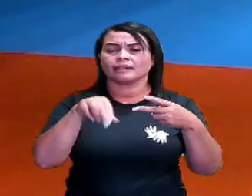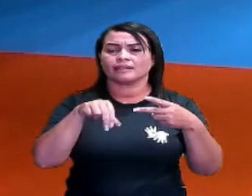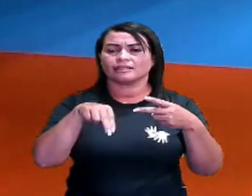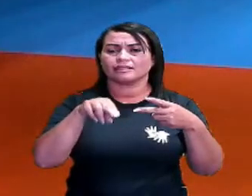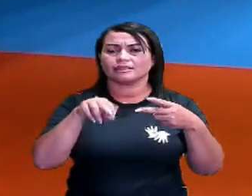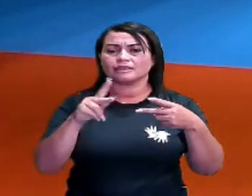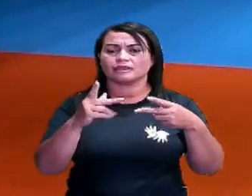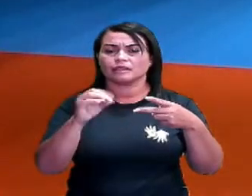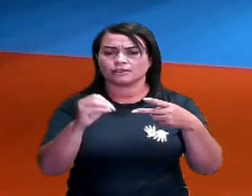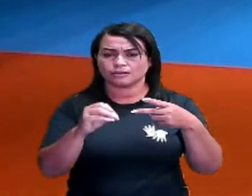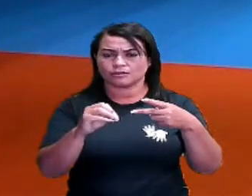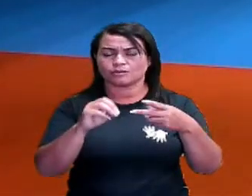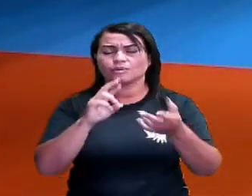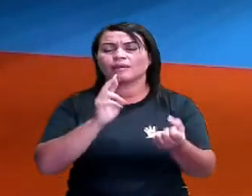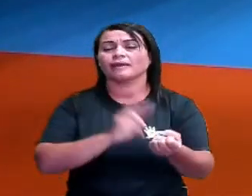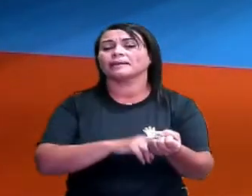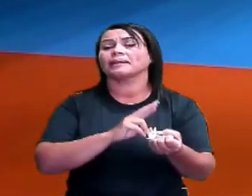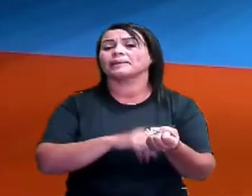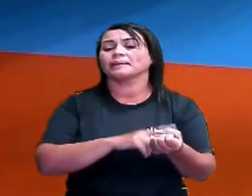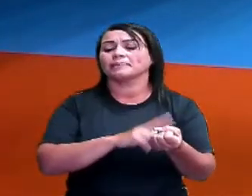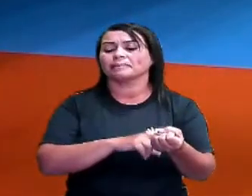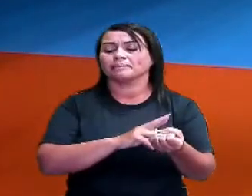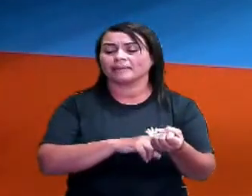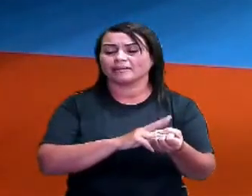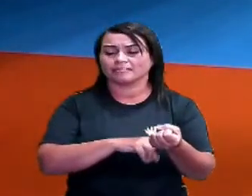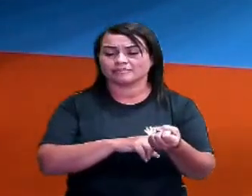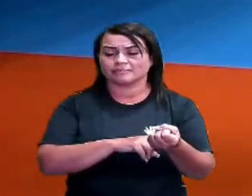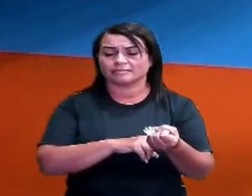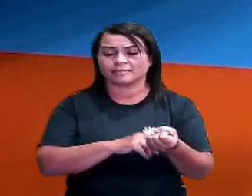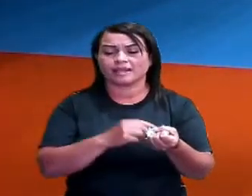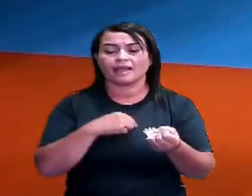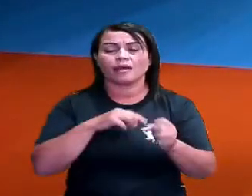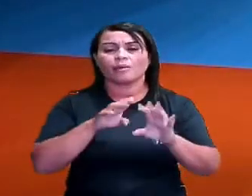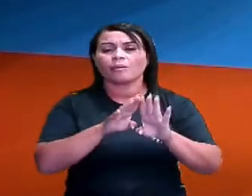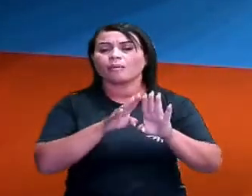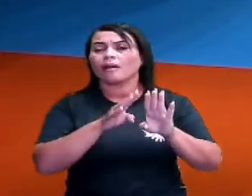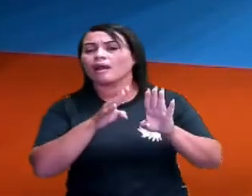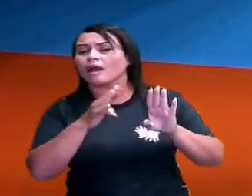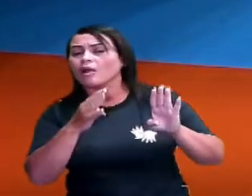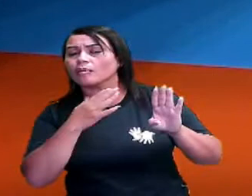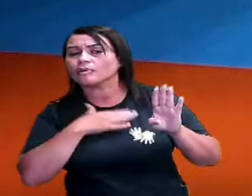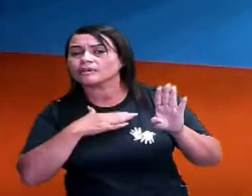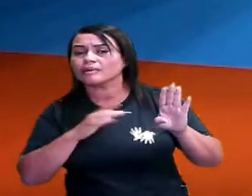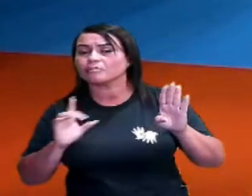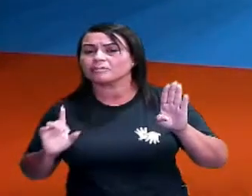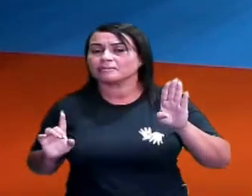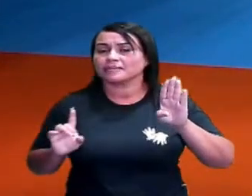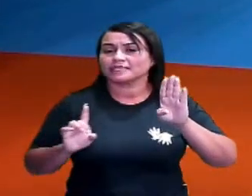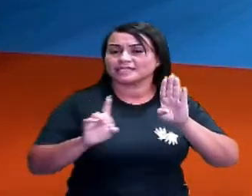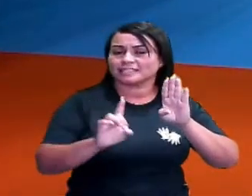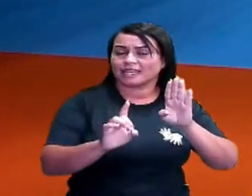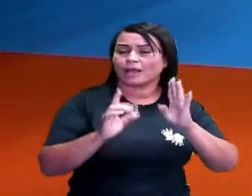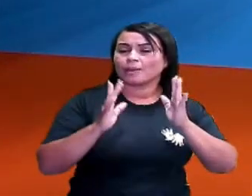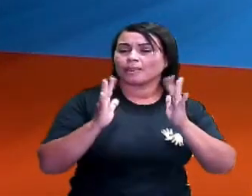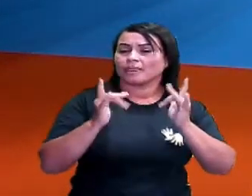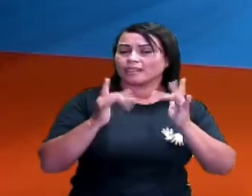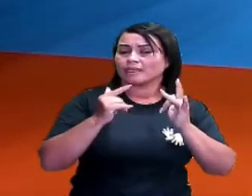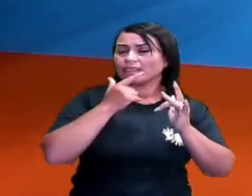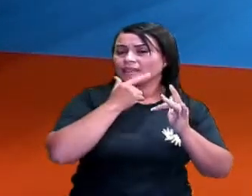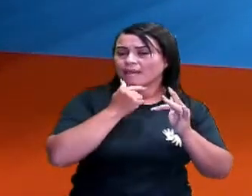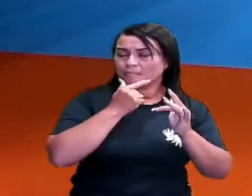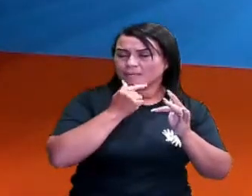a rima. Cuidado, ó, eu abro bem com cuidado para passar o namorado. Eu abro